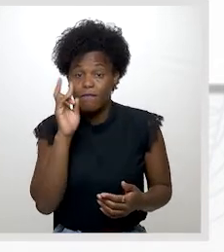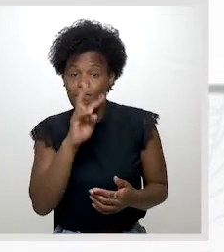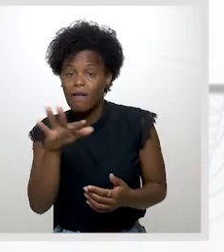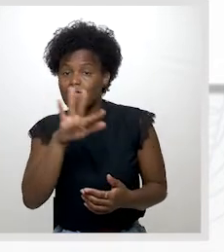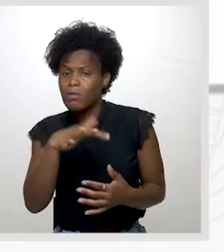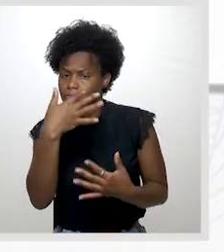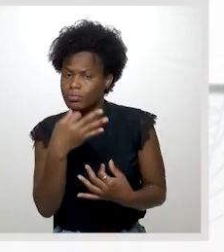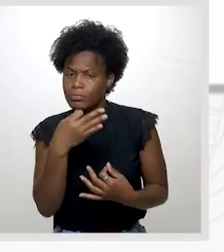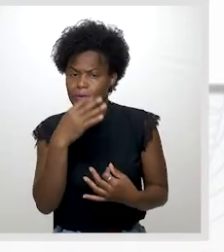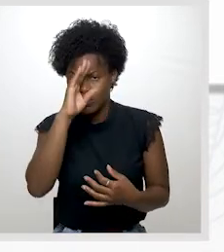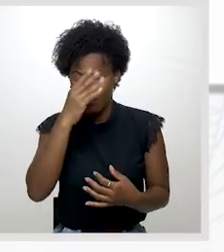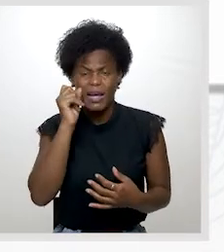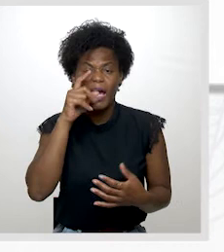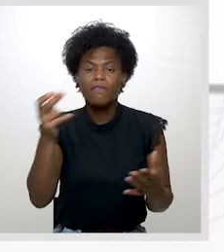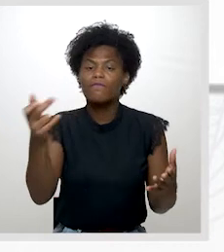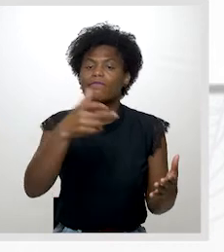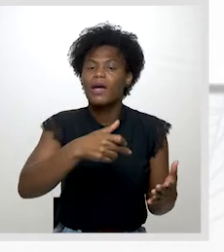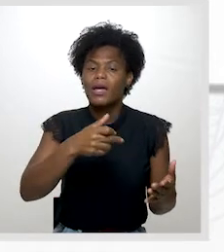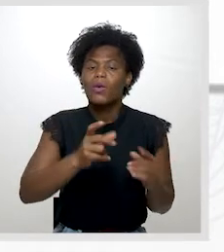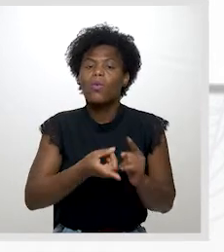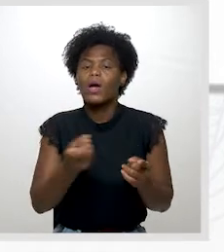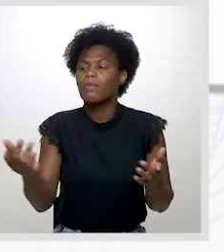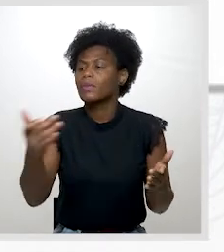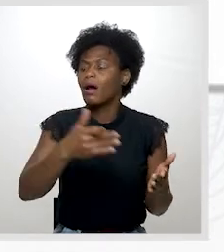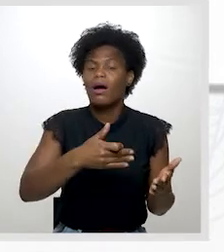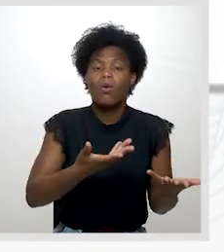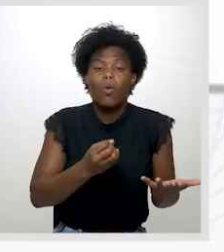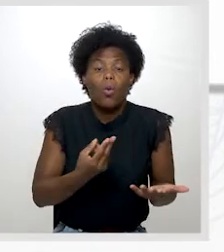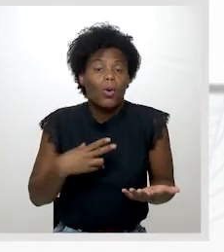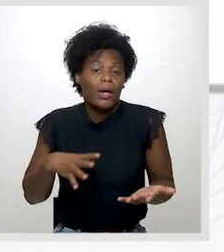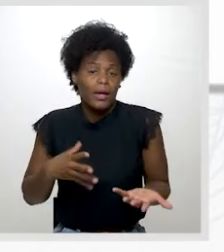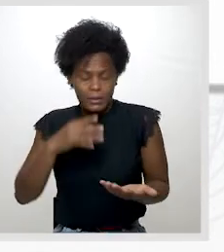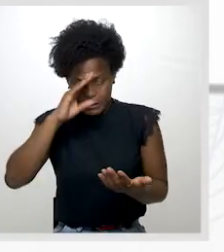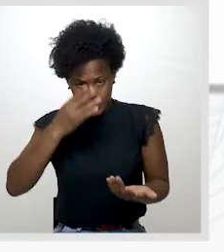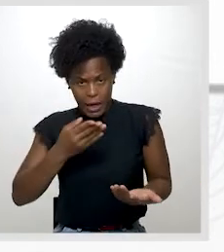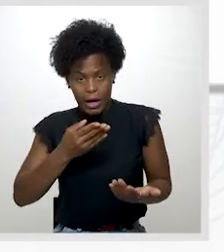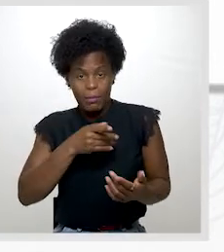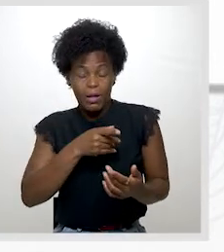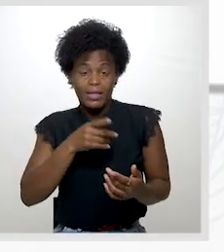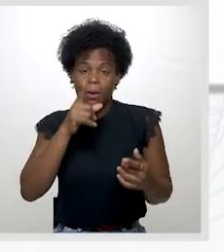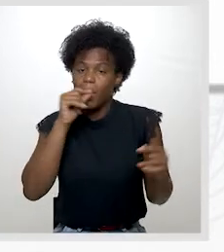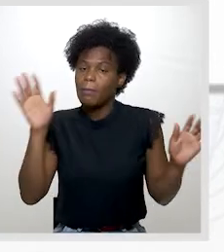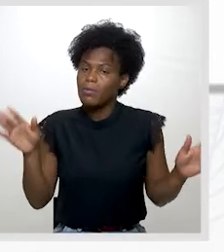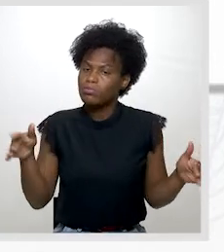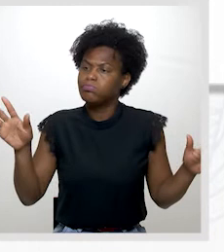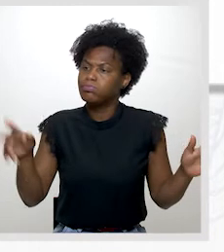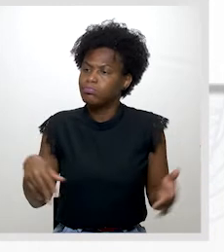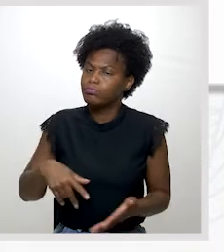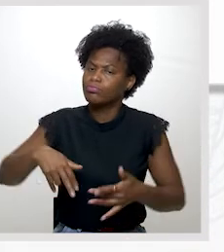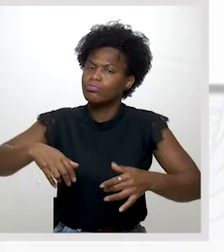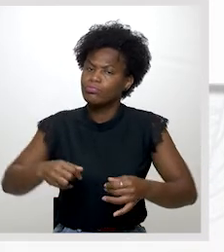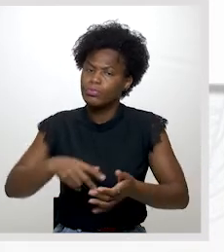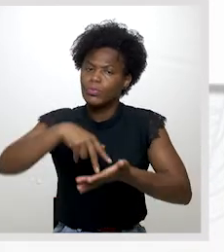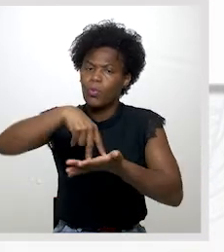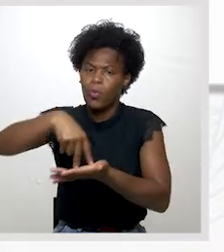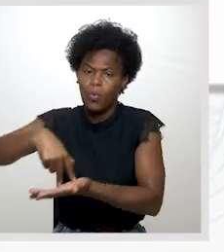uma maneira certa de saber quem vem e o que traz ou quer. Sabem-no as gaivotas que vão poisar nos